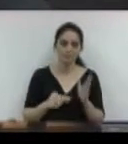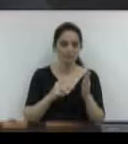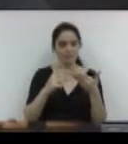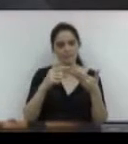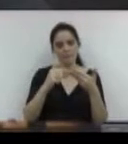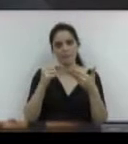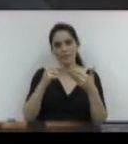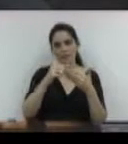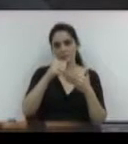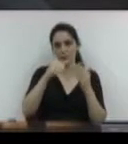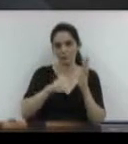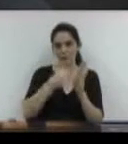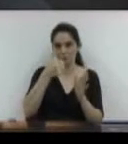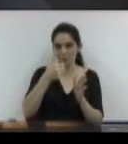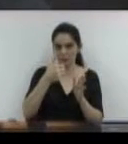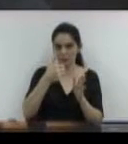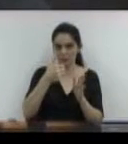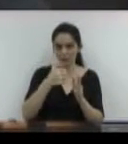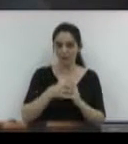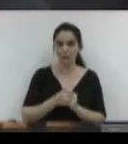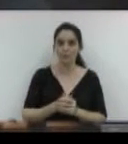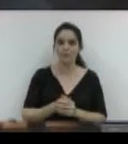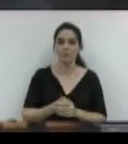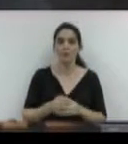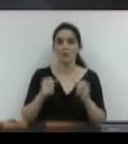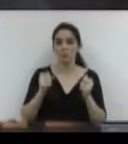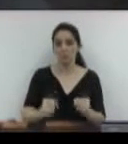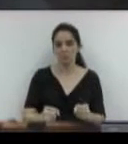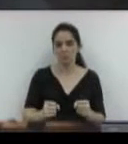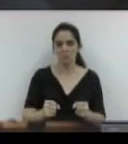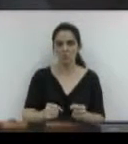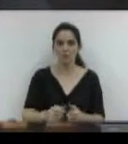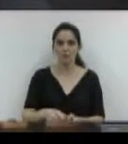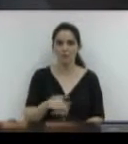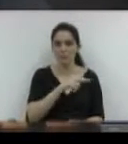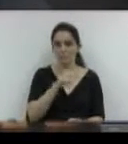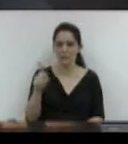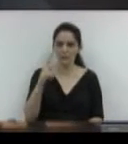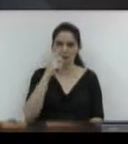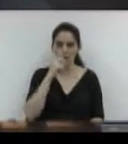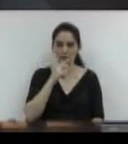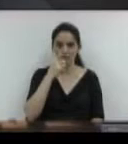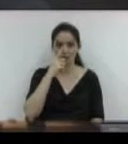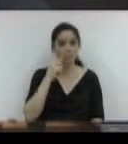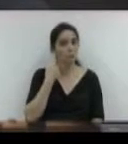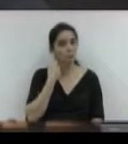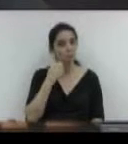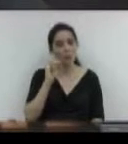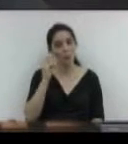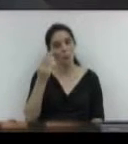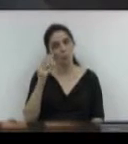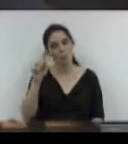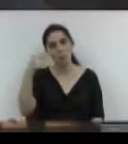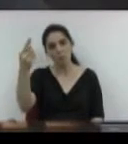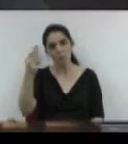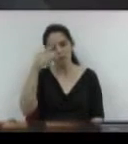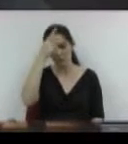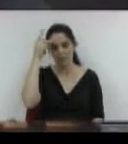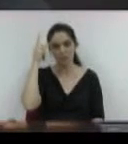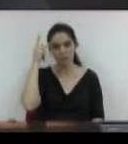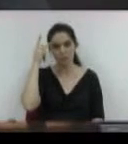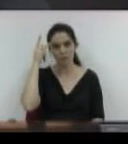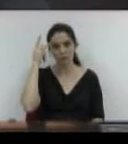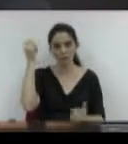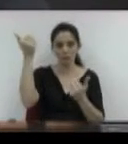sessão pelo presidente da Câmara ou de comissão, no âmbito desta, ou por quem o substituir, ao vereador